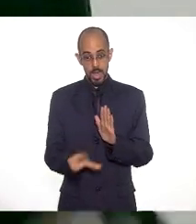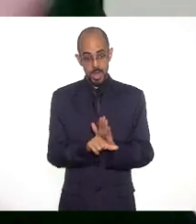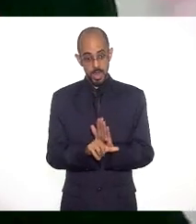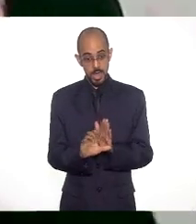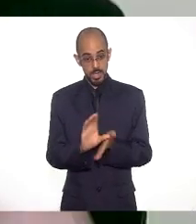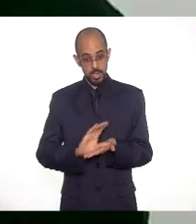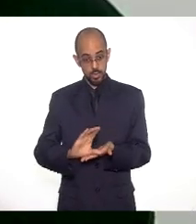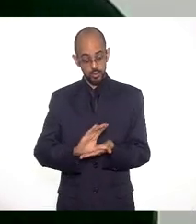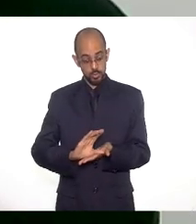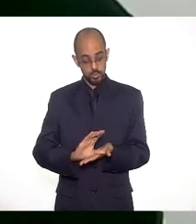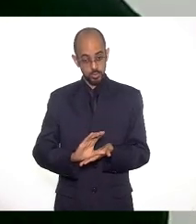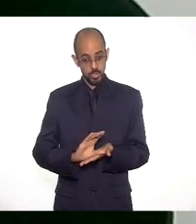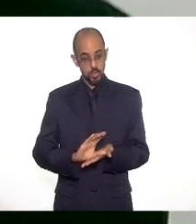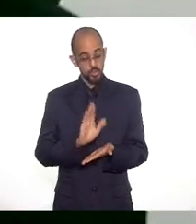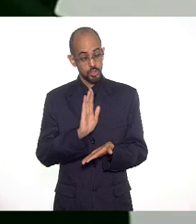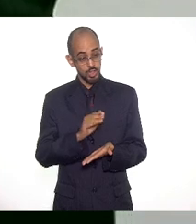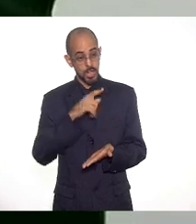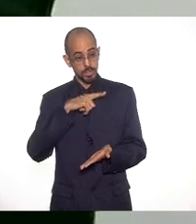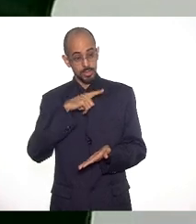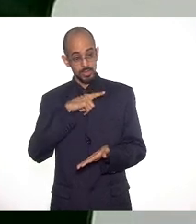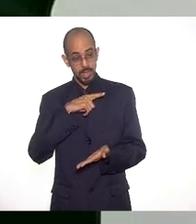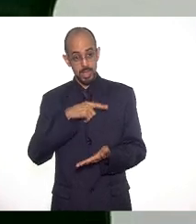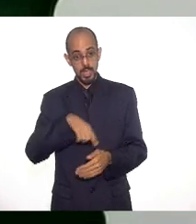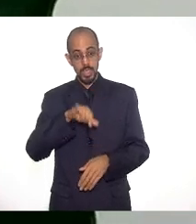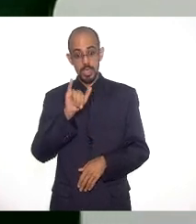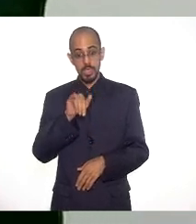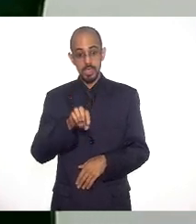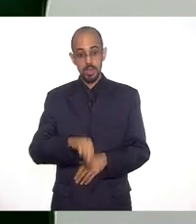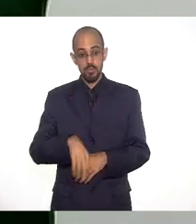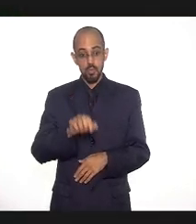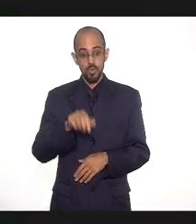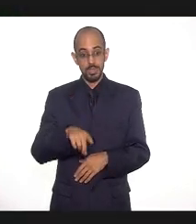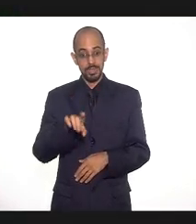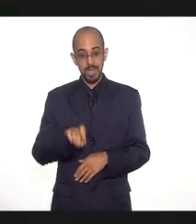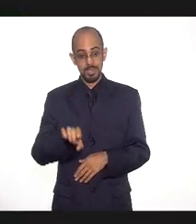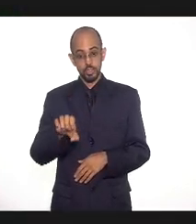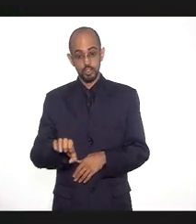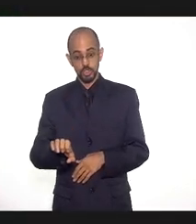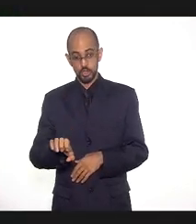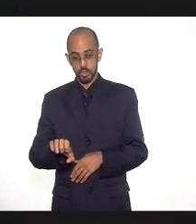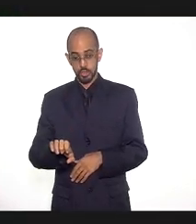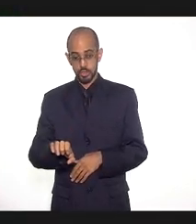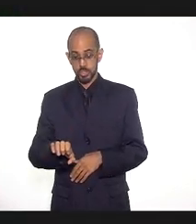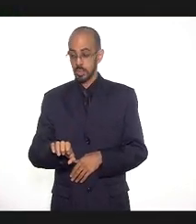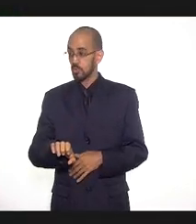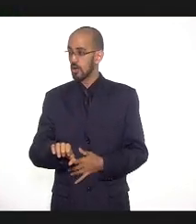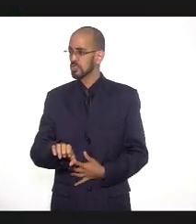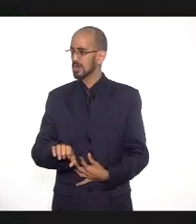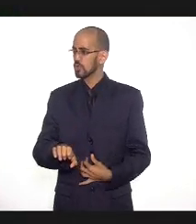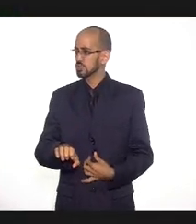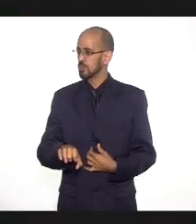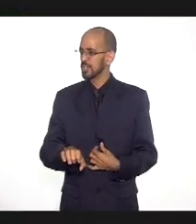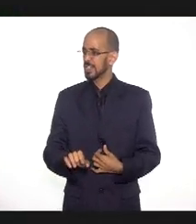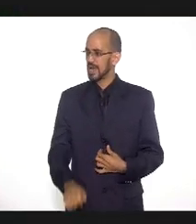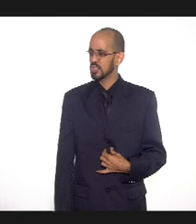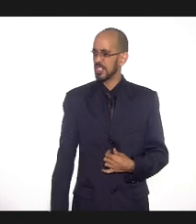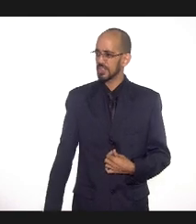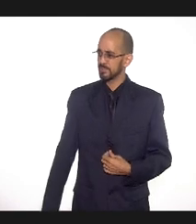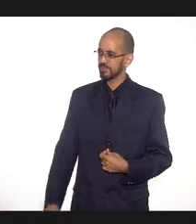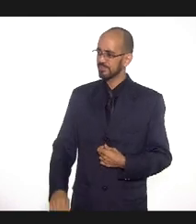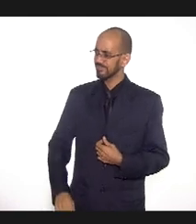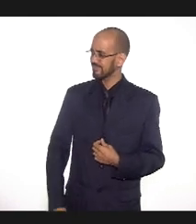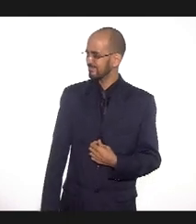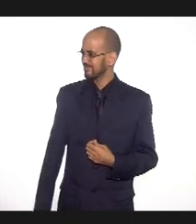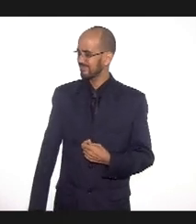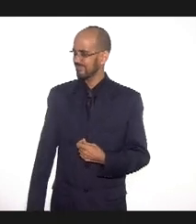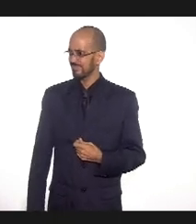prevê imunidade. Então, se a nossa intenção aqui... Mas só para os que... A deputada Célia viu bem, Márcio.